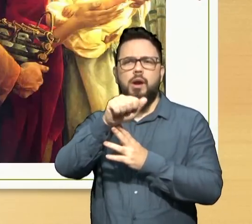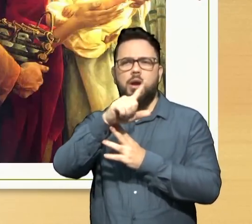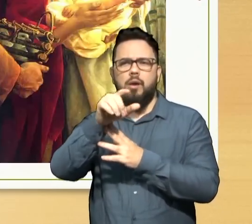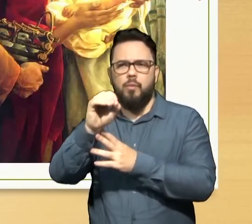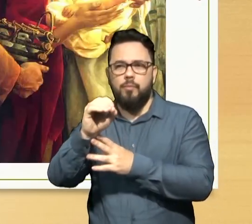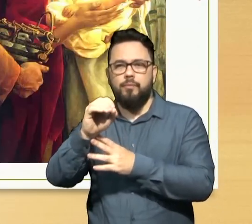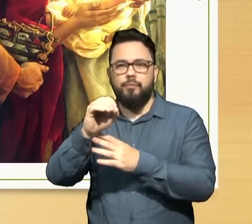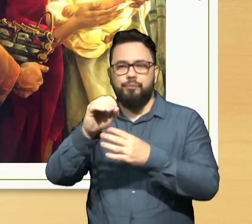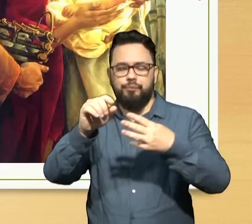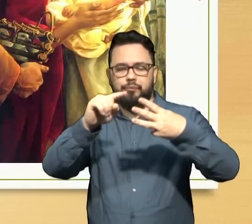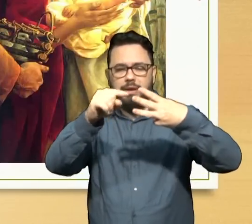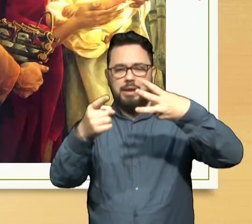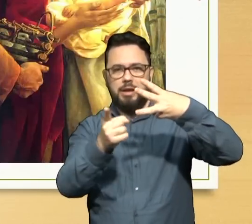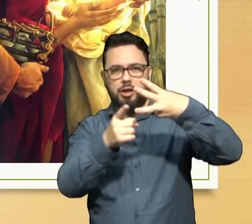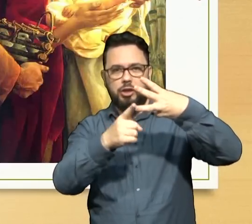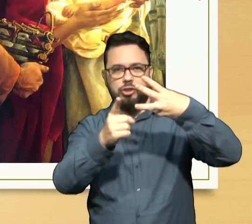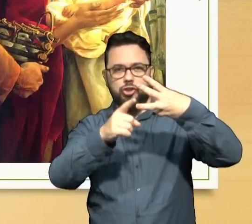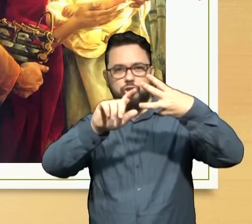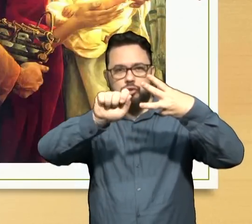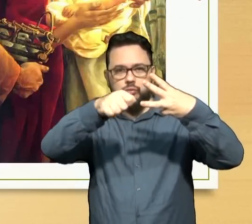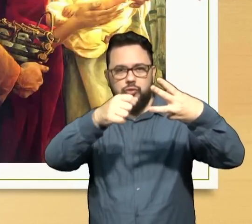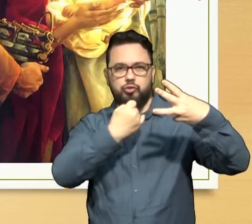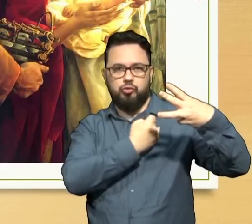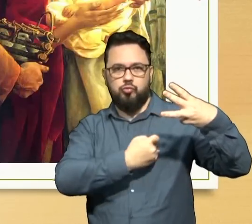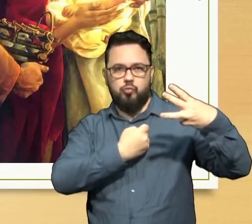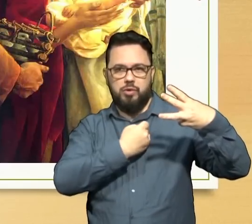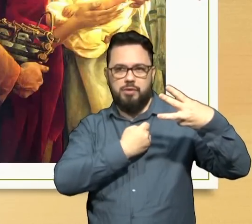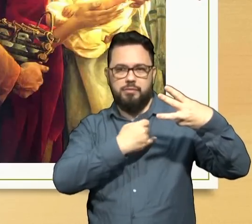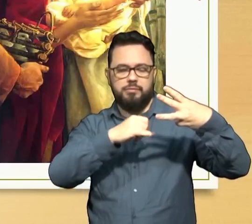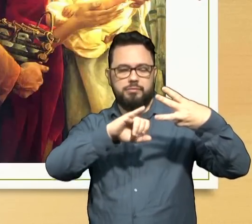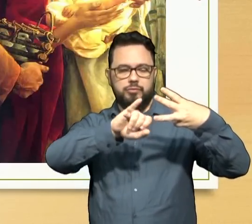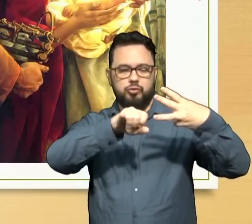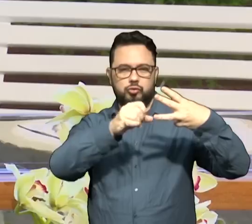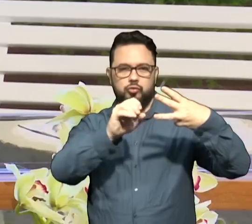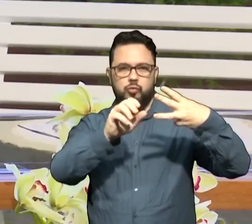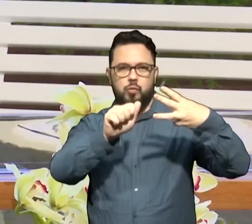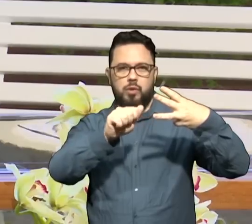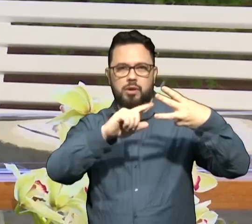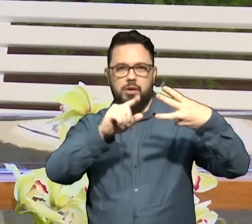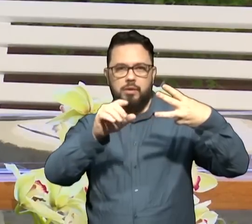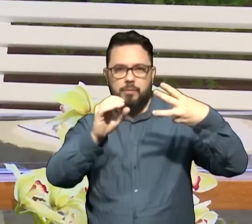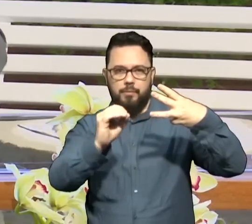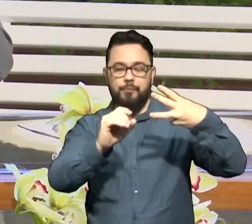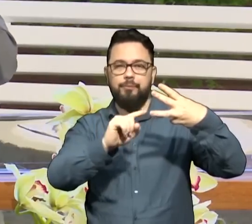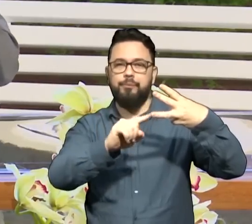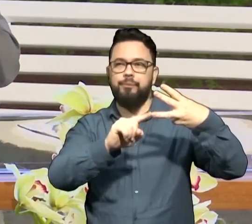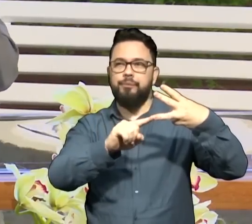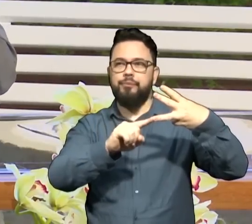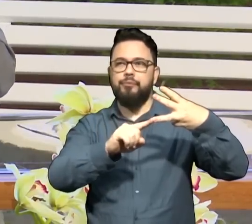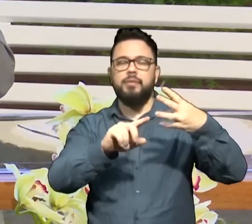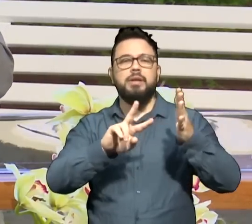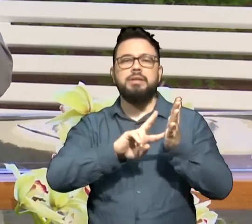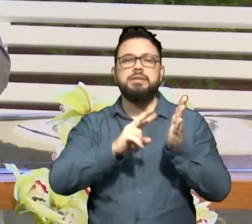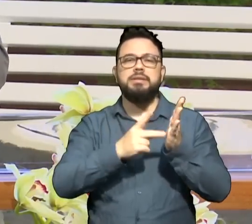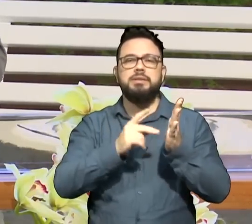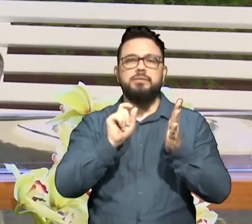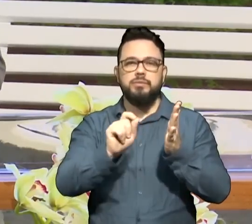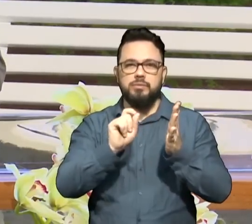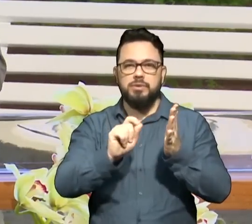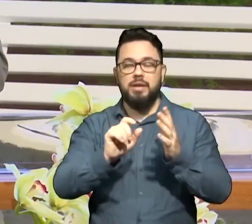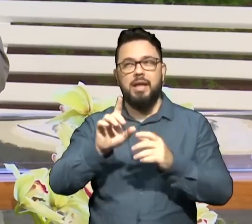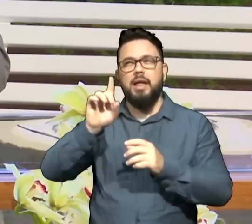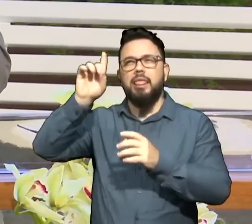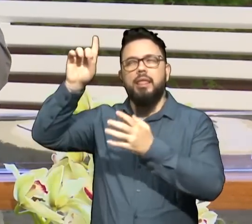última linha ali yanam em hebraico yanam significa em hebraico Deus é